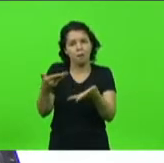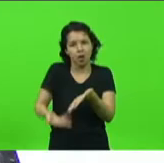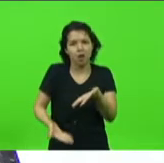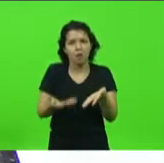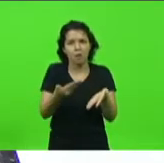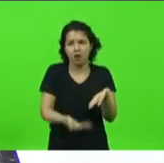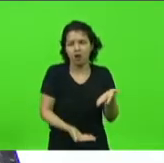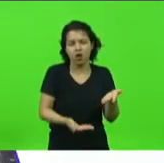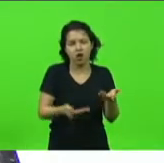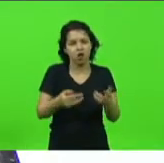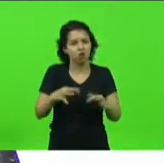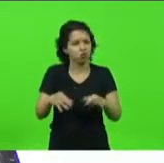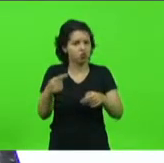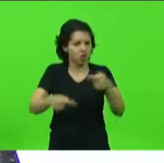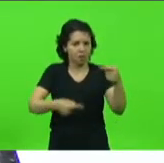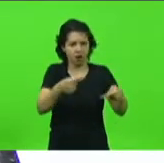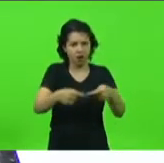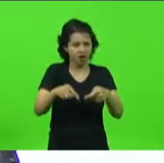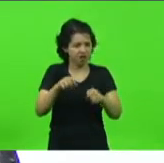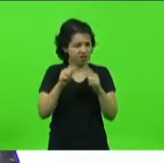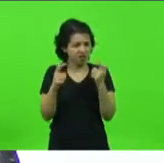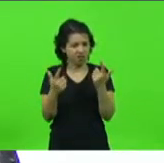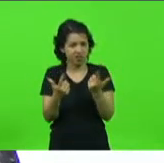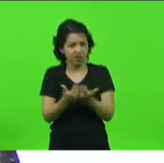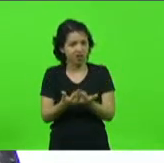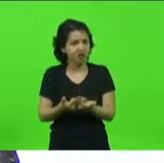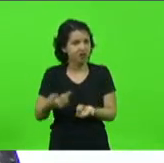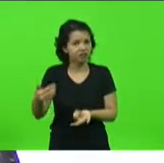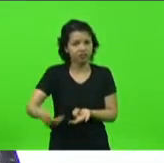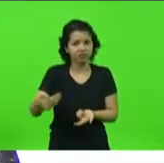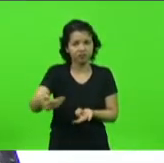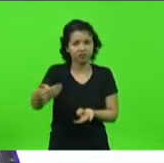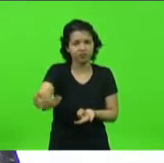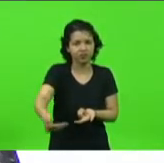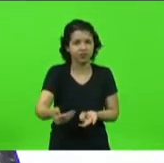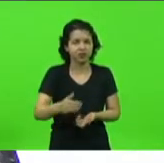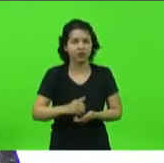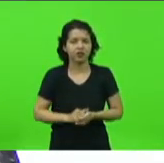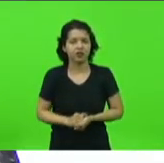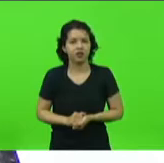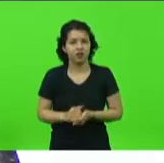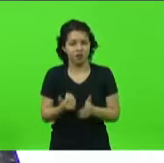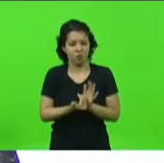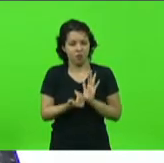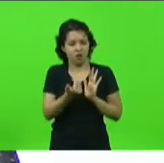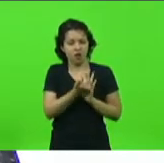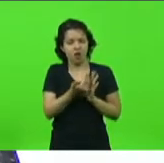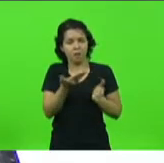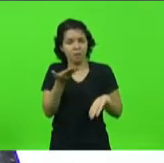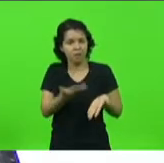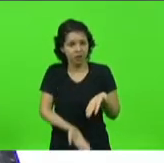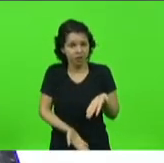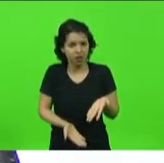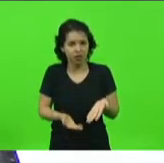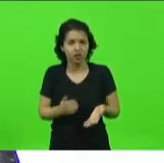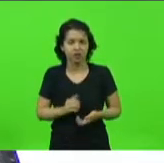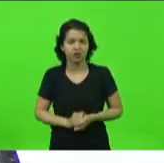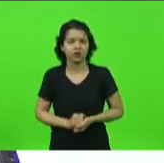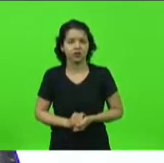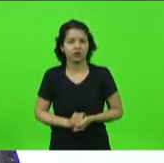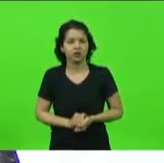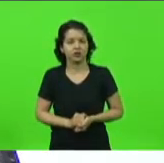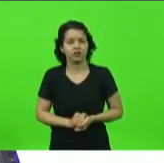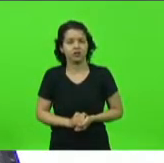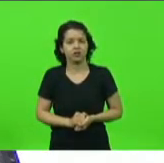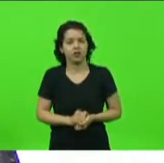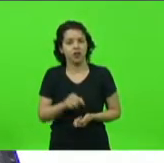debates aqui nessa casa sempre são nesse sentido, de recuperar uma perda, de recolocar na folha do